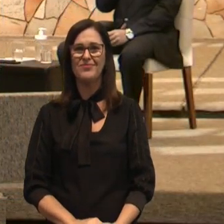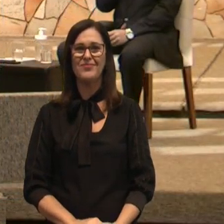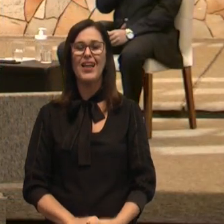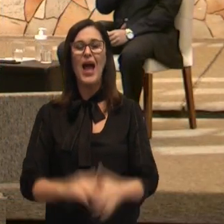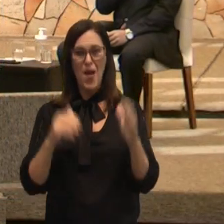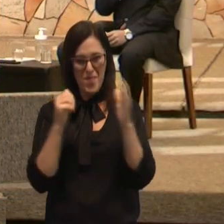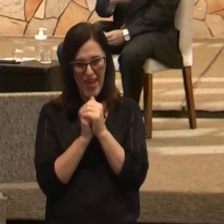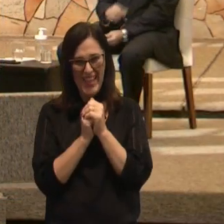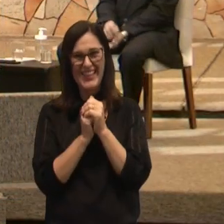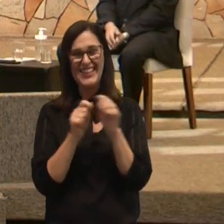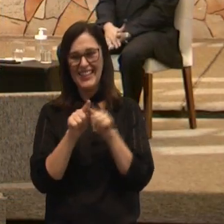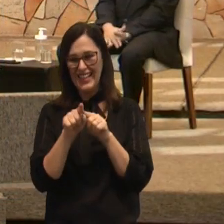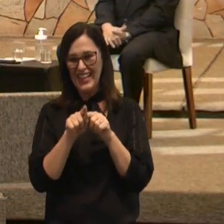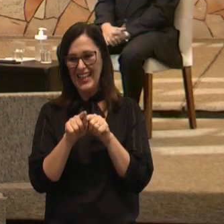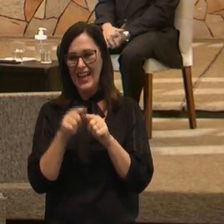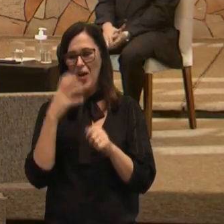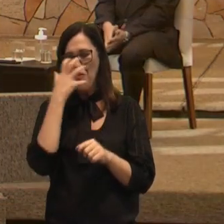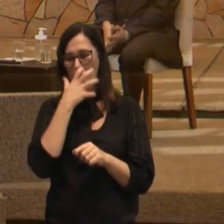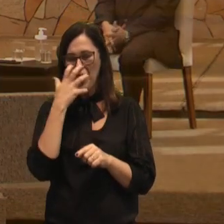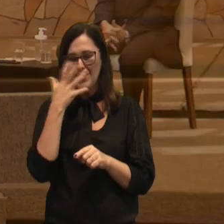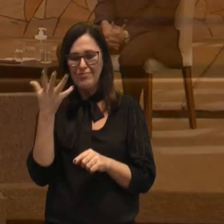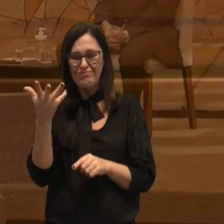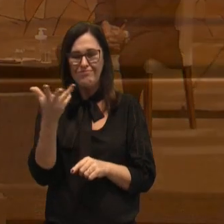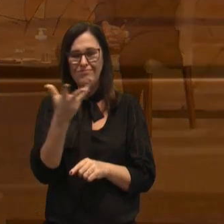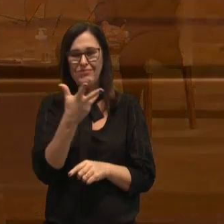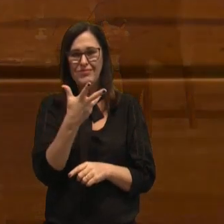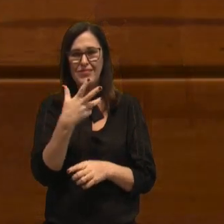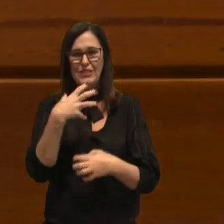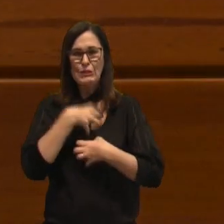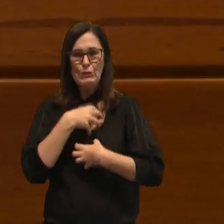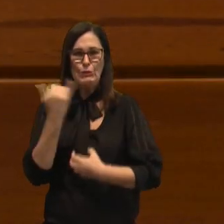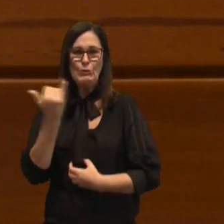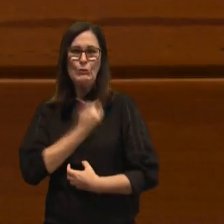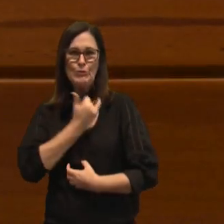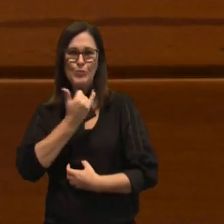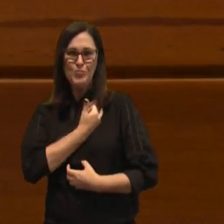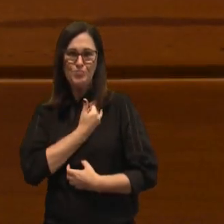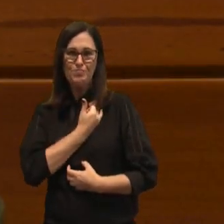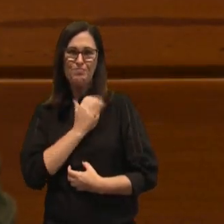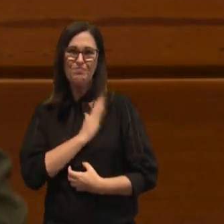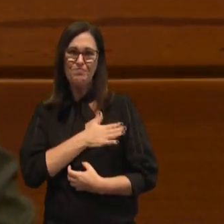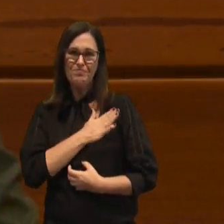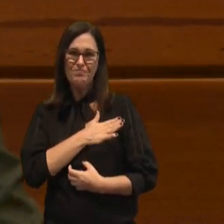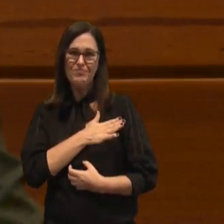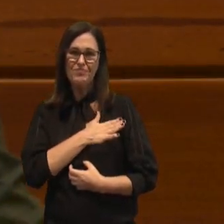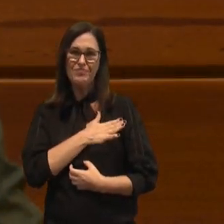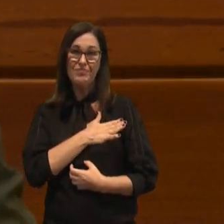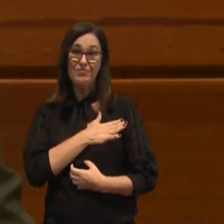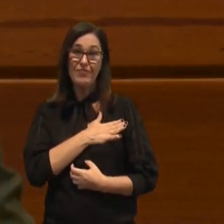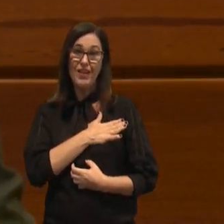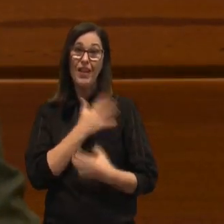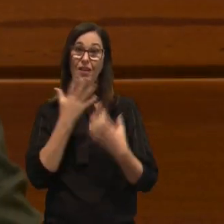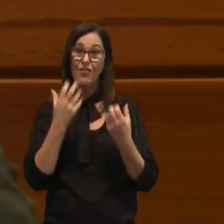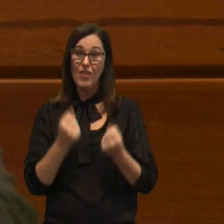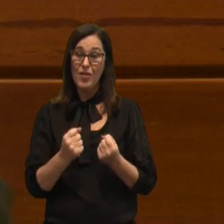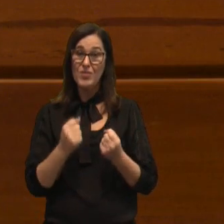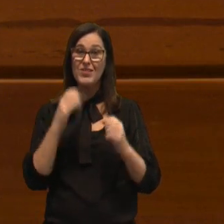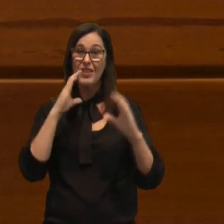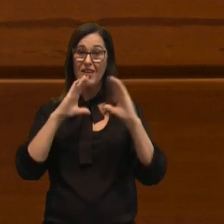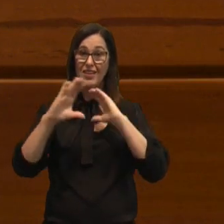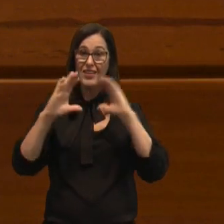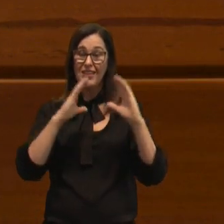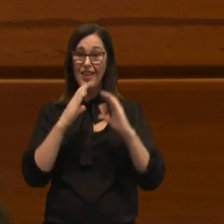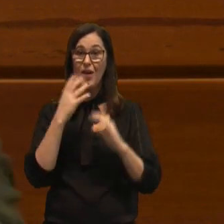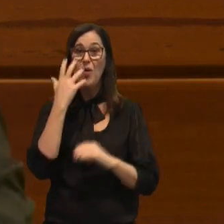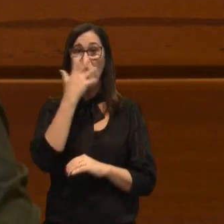Amém, meus irmãos, por esta música tão maravilhosa que fala ao nosso coração. E cantaremos a seguir